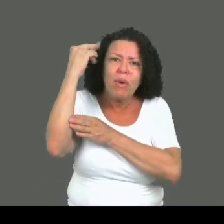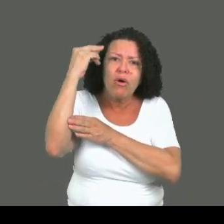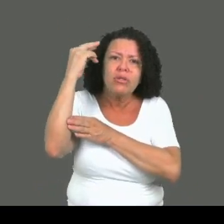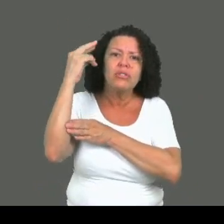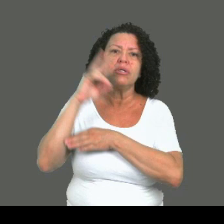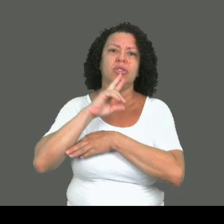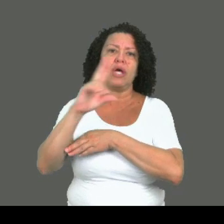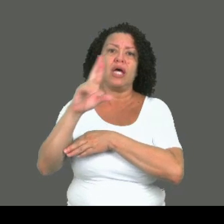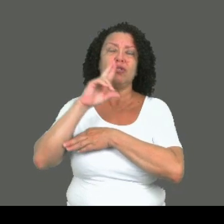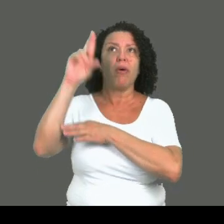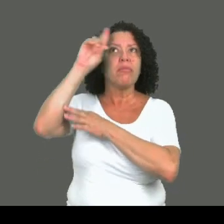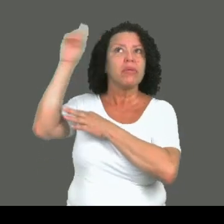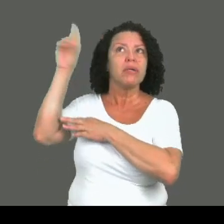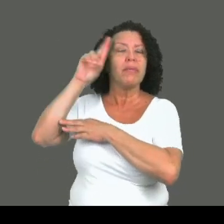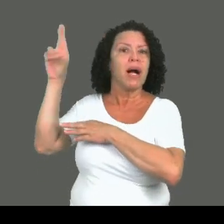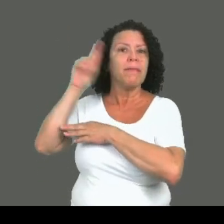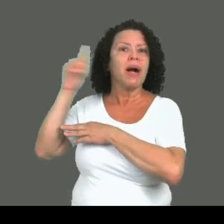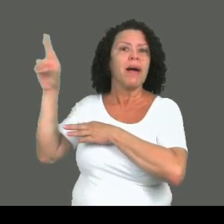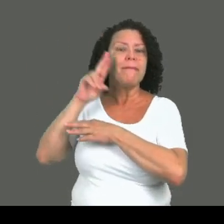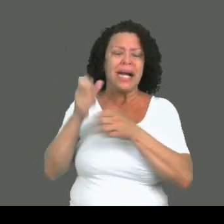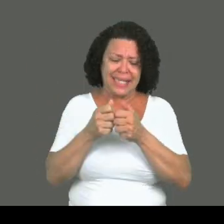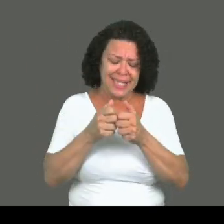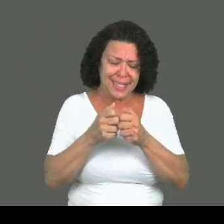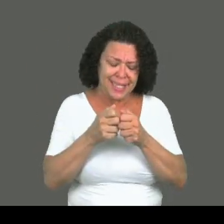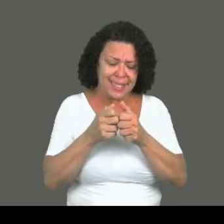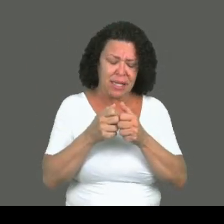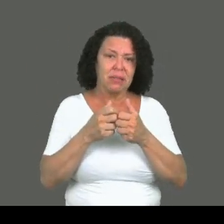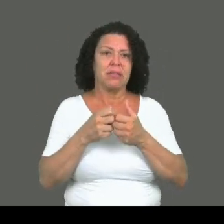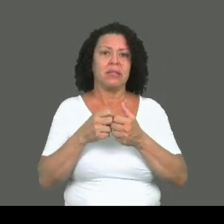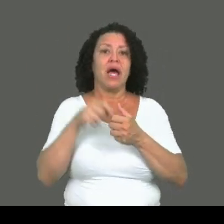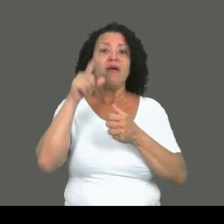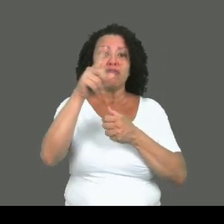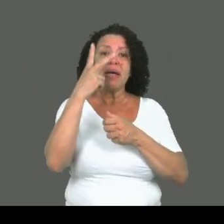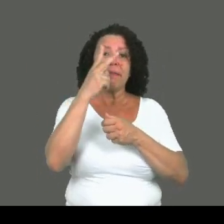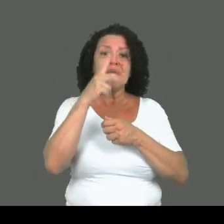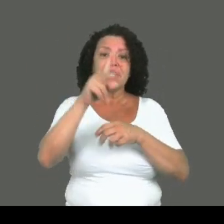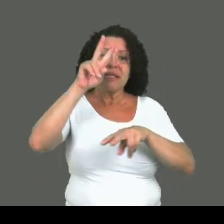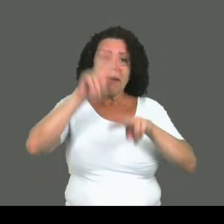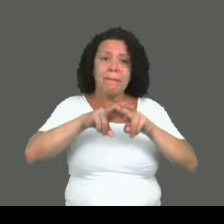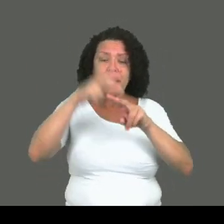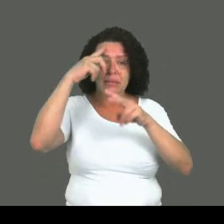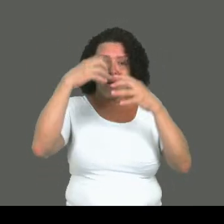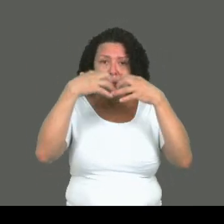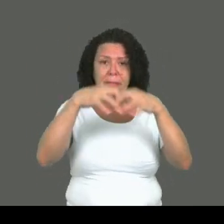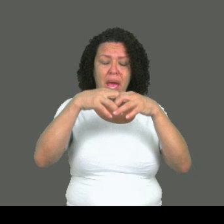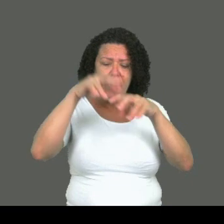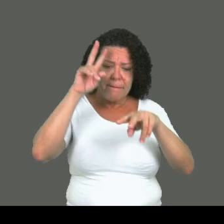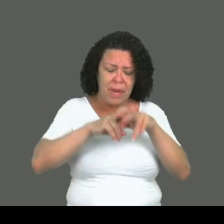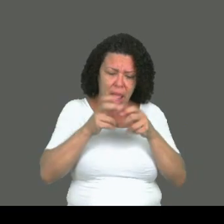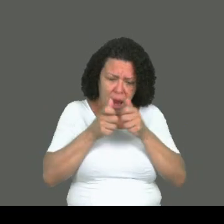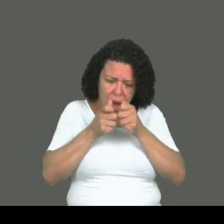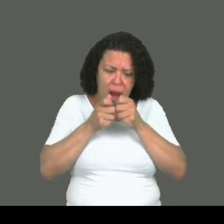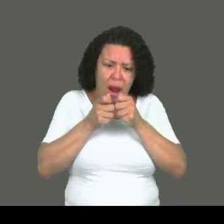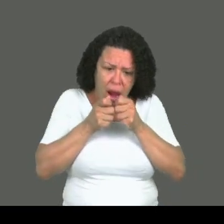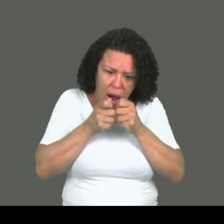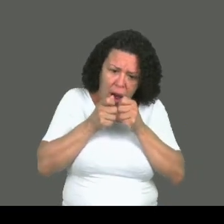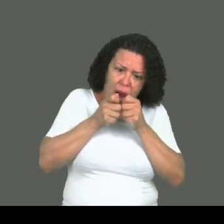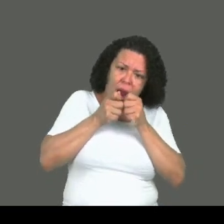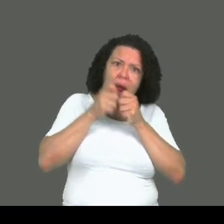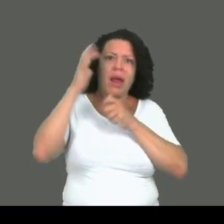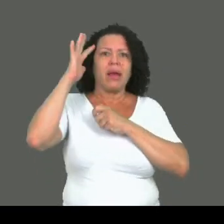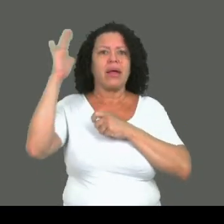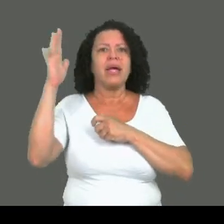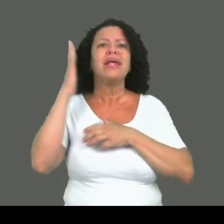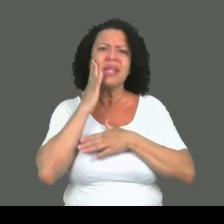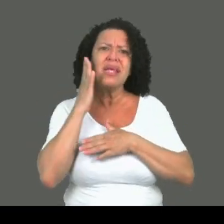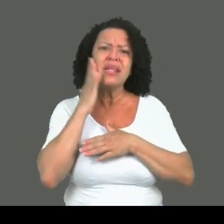mente. Ou seja, as pessoas se tornam escravas da mente fértil e da mente ilusória,